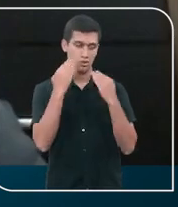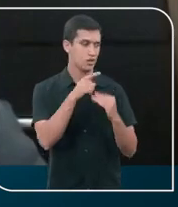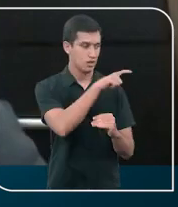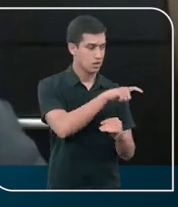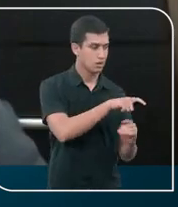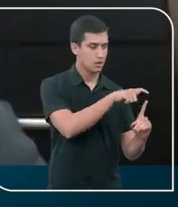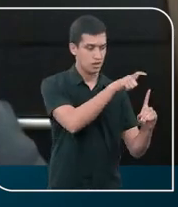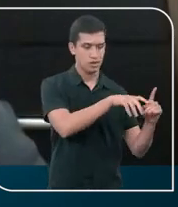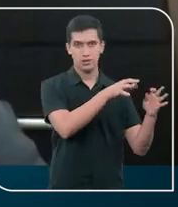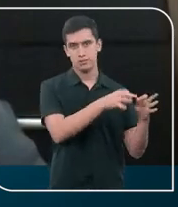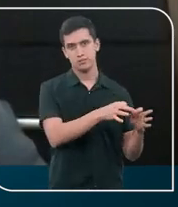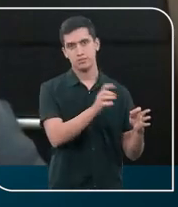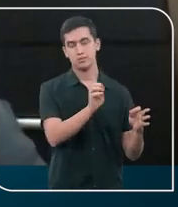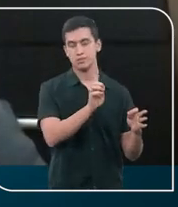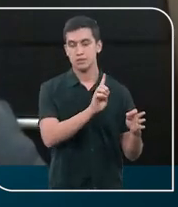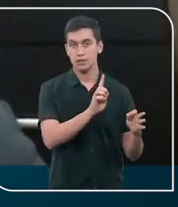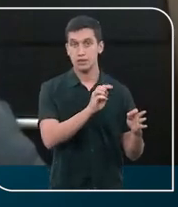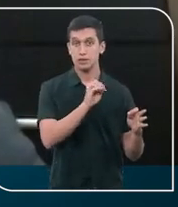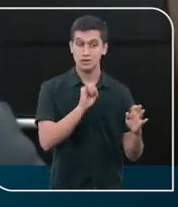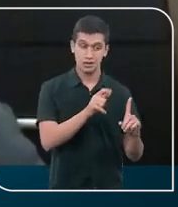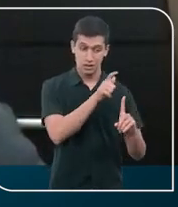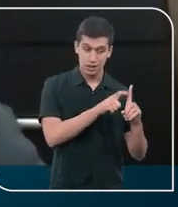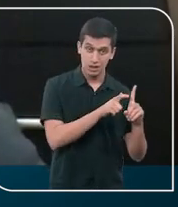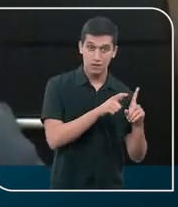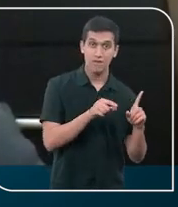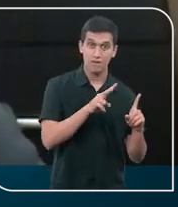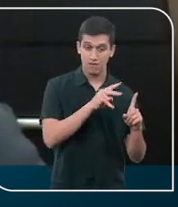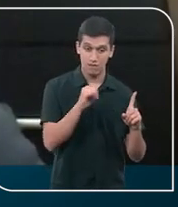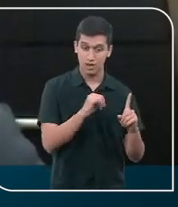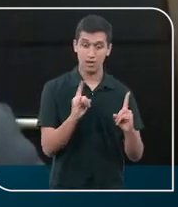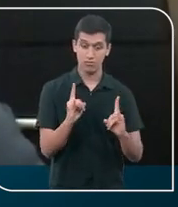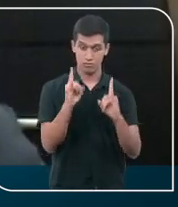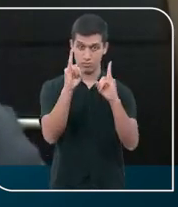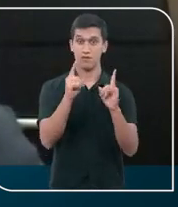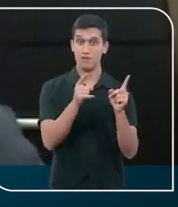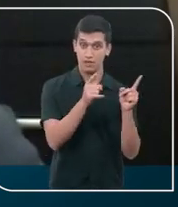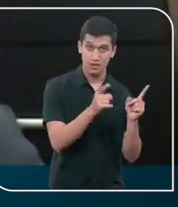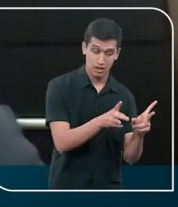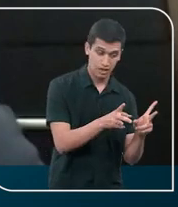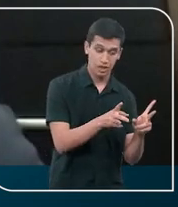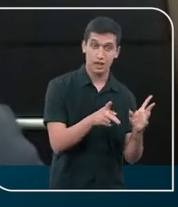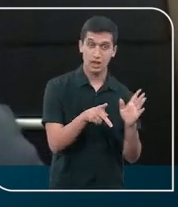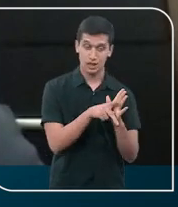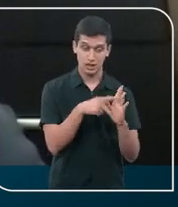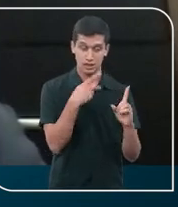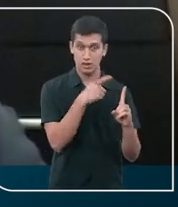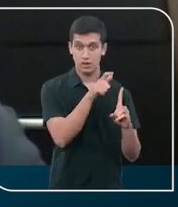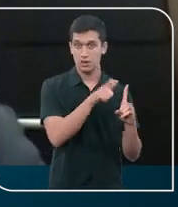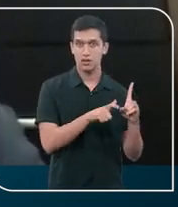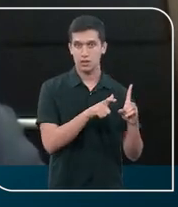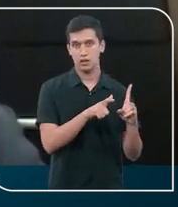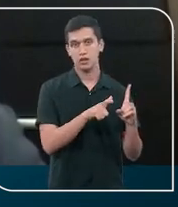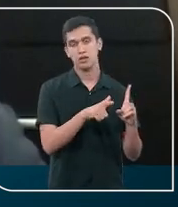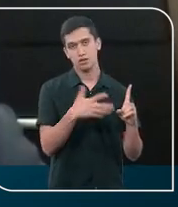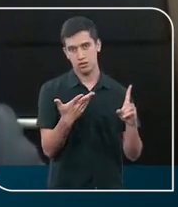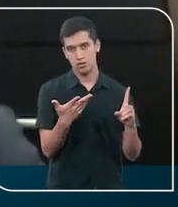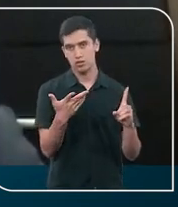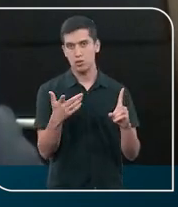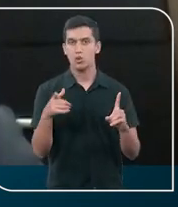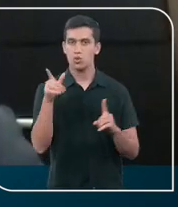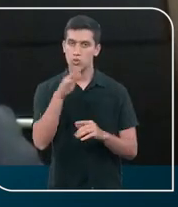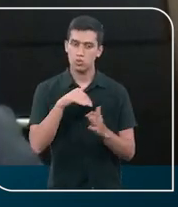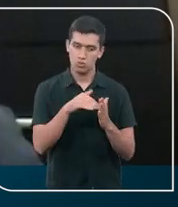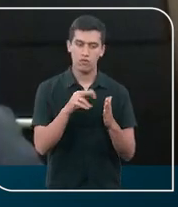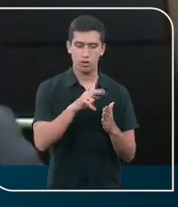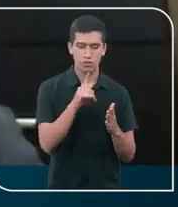que adquirir essa unidade também se subrogará nessa dívida, já que a natureza da dívida condominial é próprio terreno. Então,